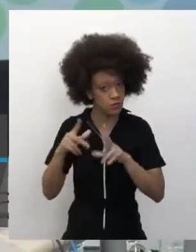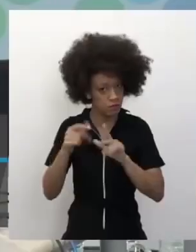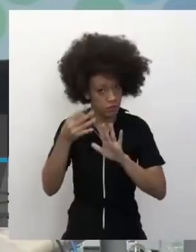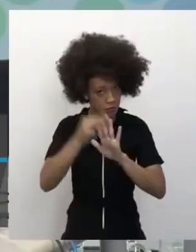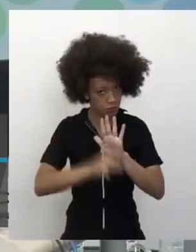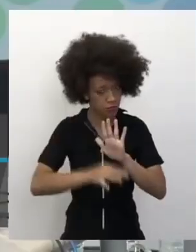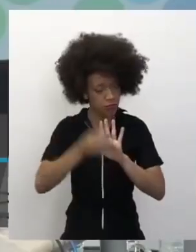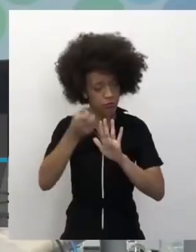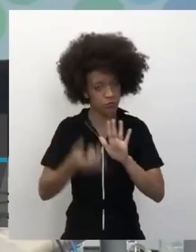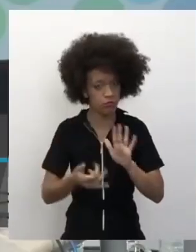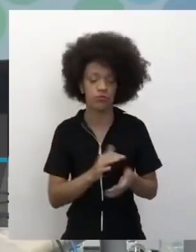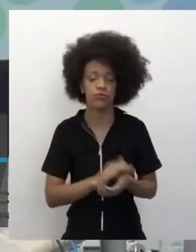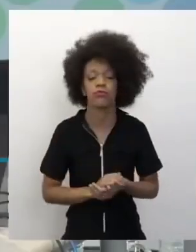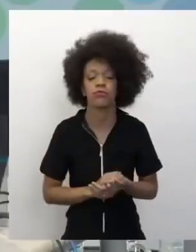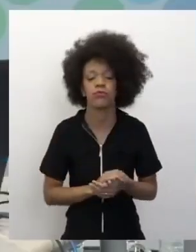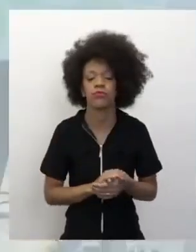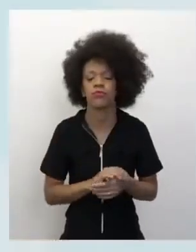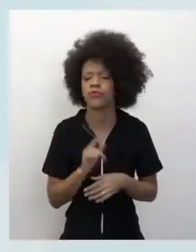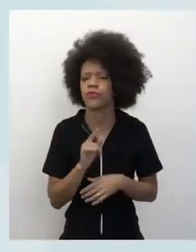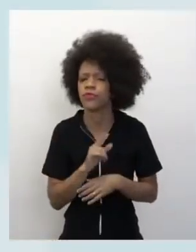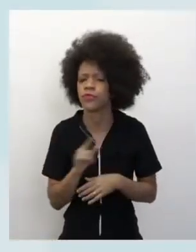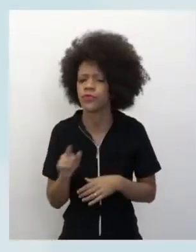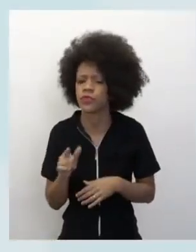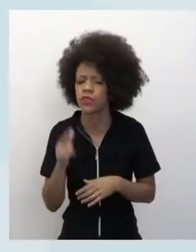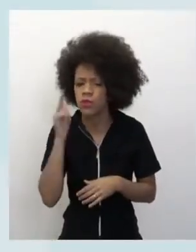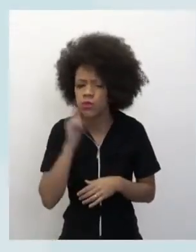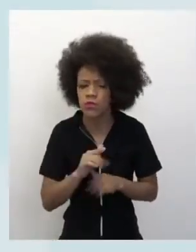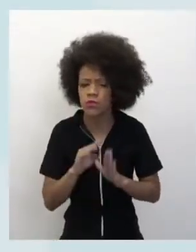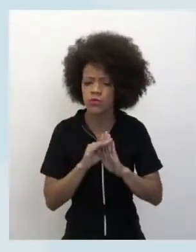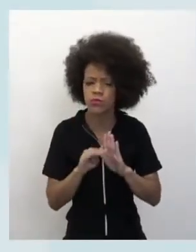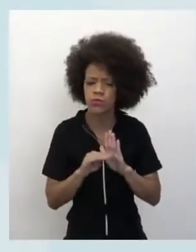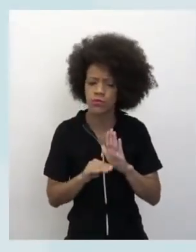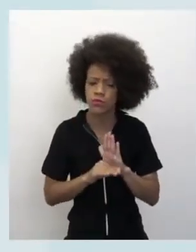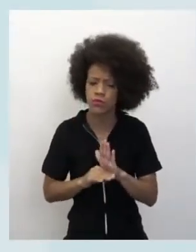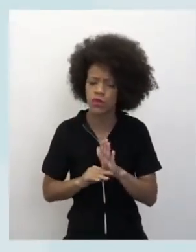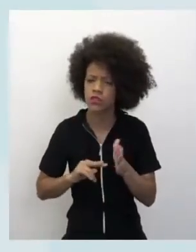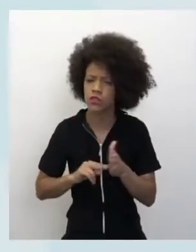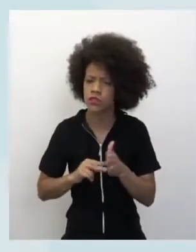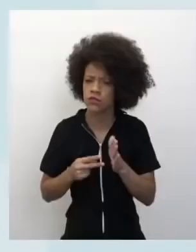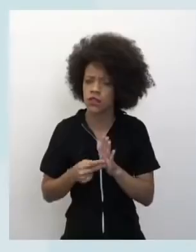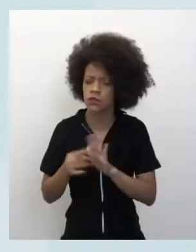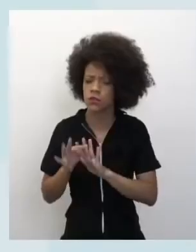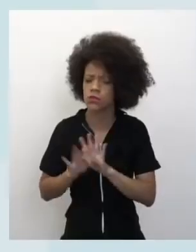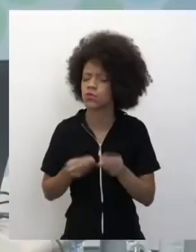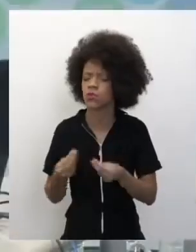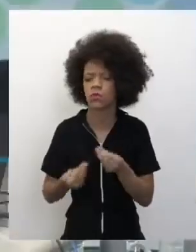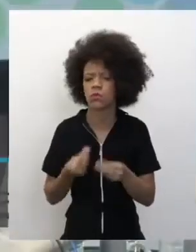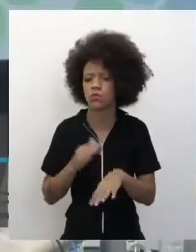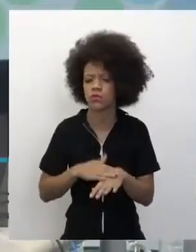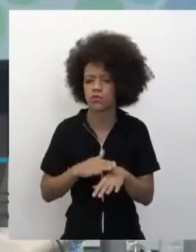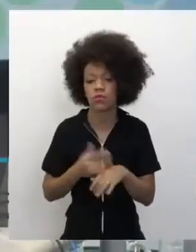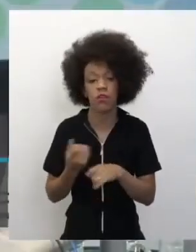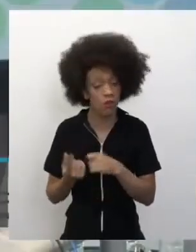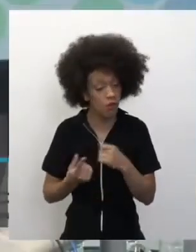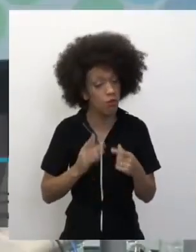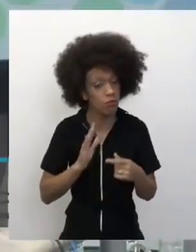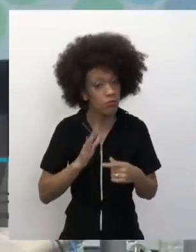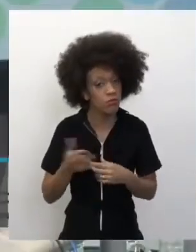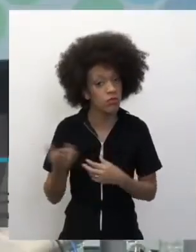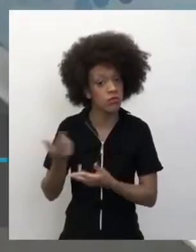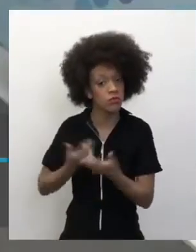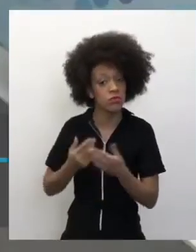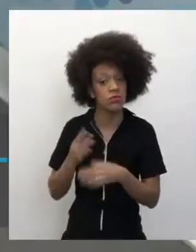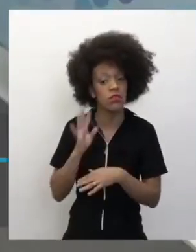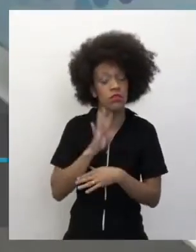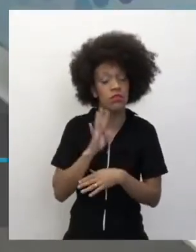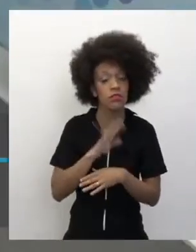Sim. E aí você construiu sentido para o texto, como fez? Alguns também já foram falando, né, Dani? Olha que